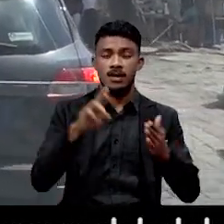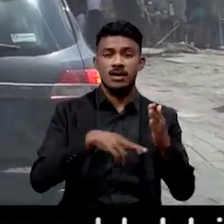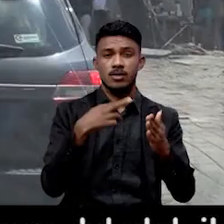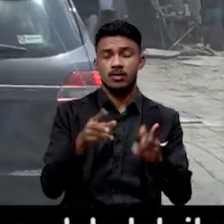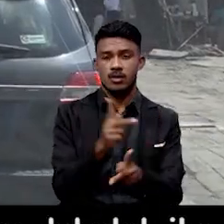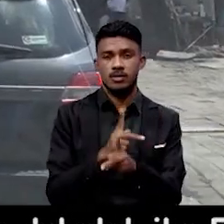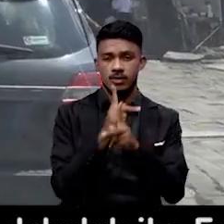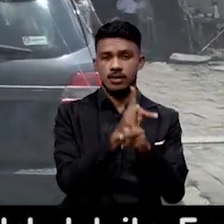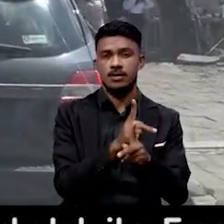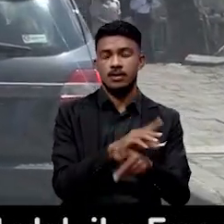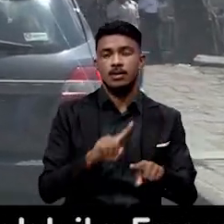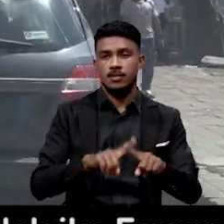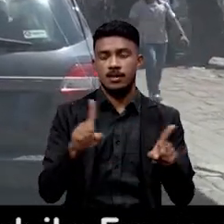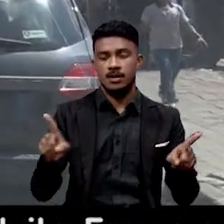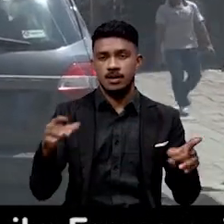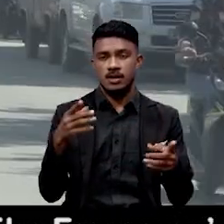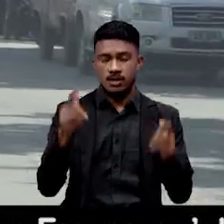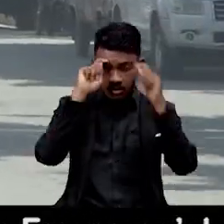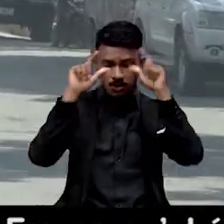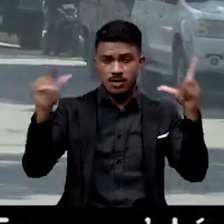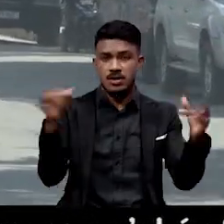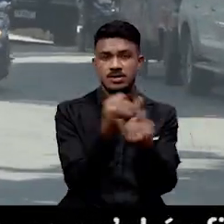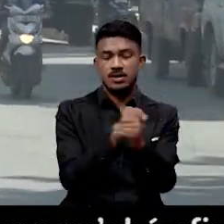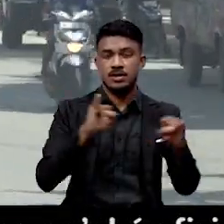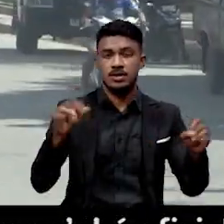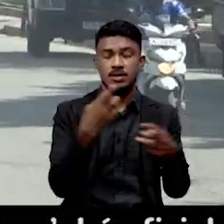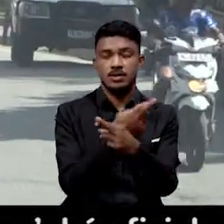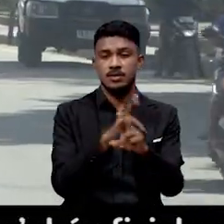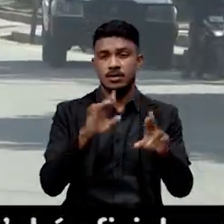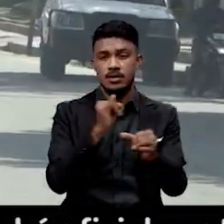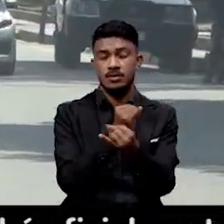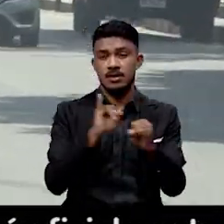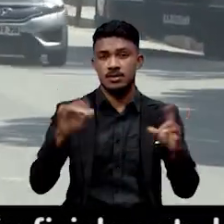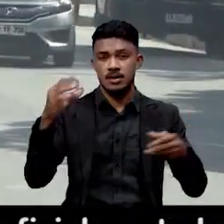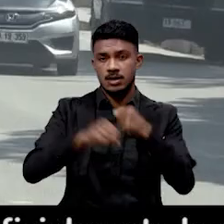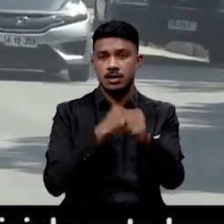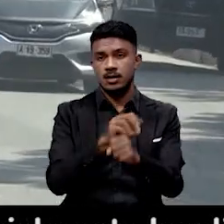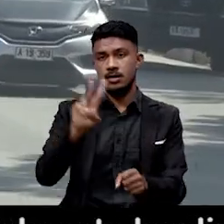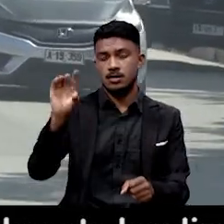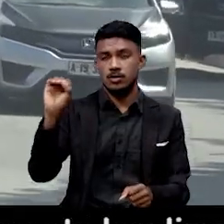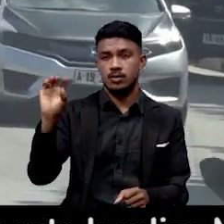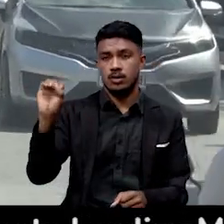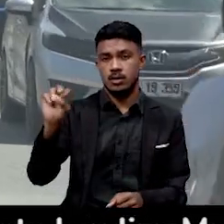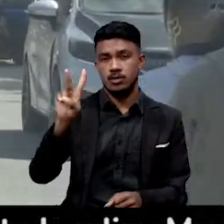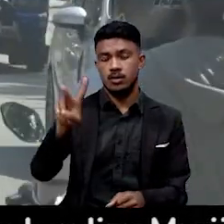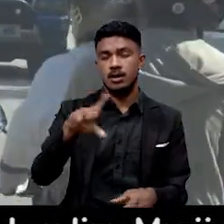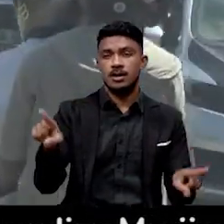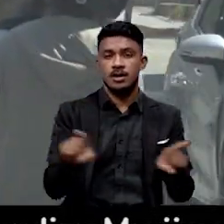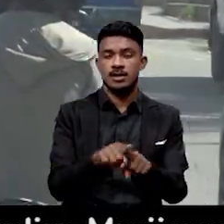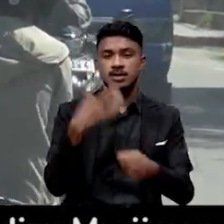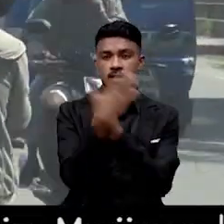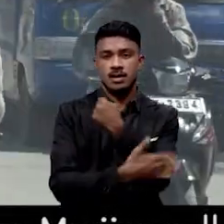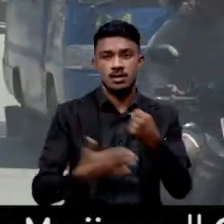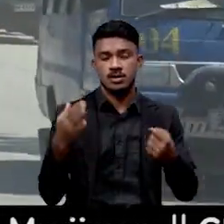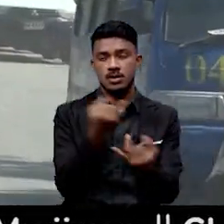regularizadu. Mai be hafuin Timor Leste restaura hikas ni independensia iha tinang riung rua-rua hodi sai nasau soberania